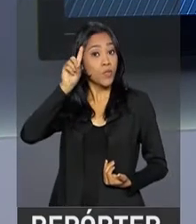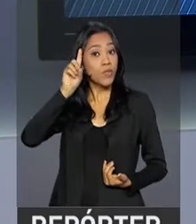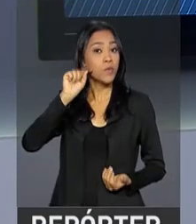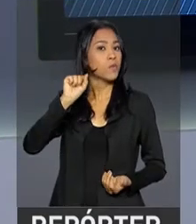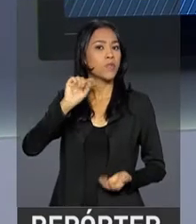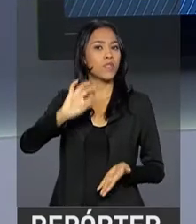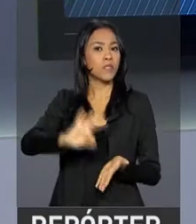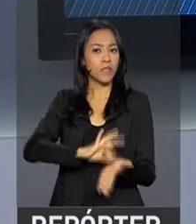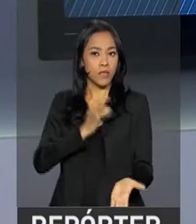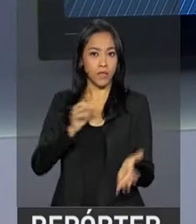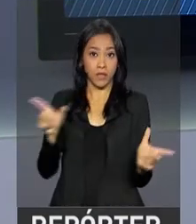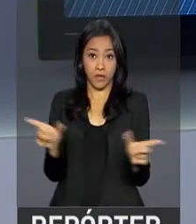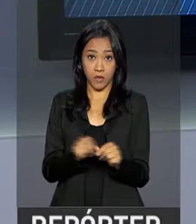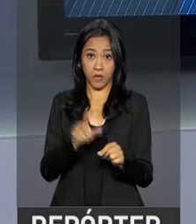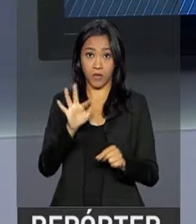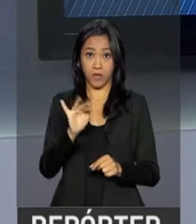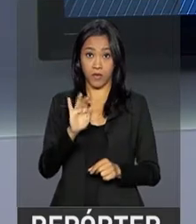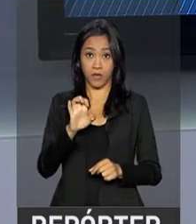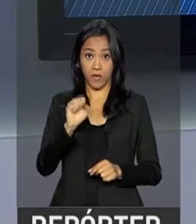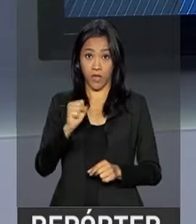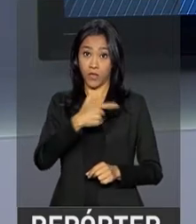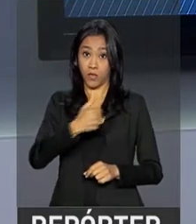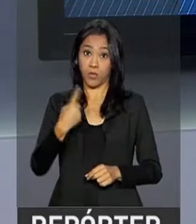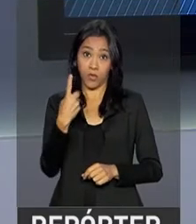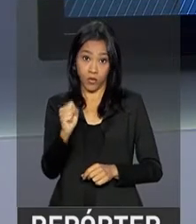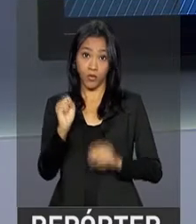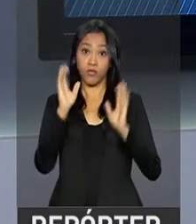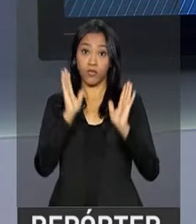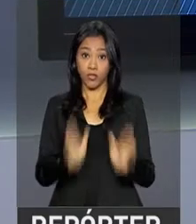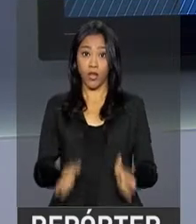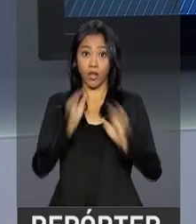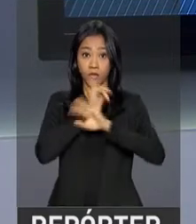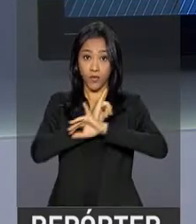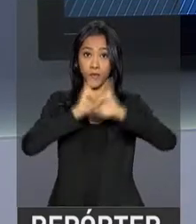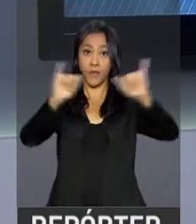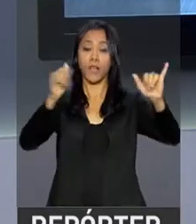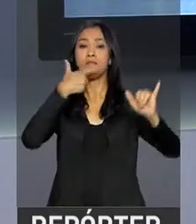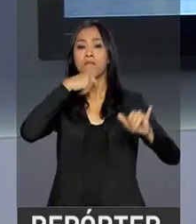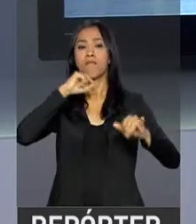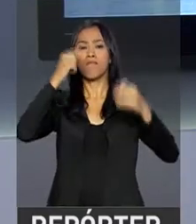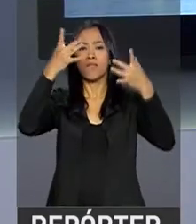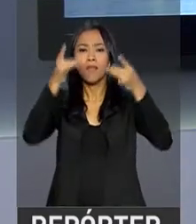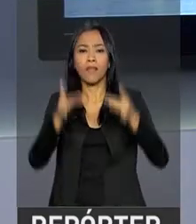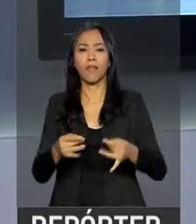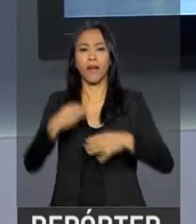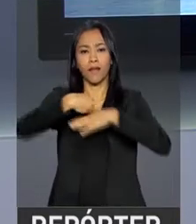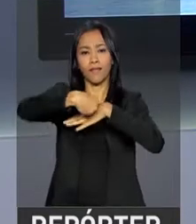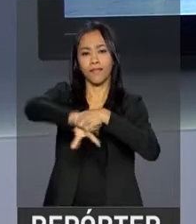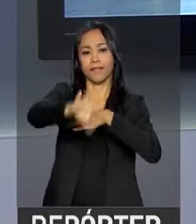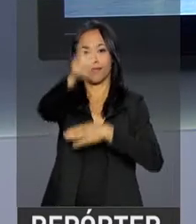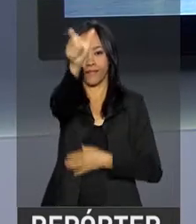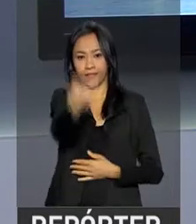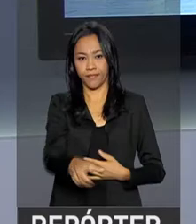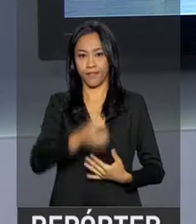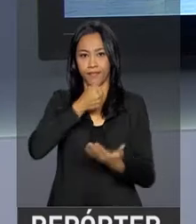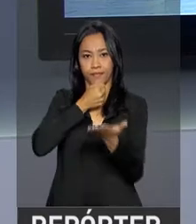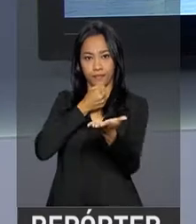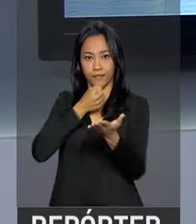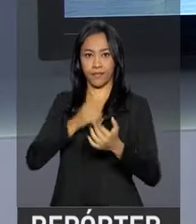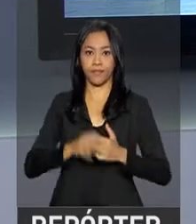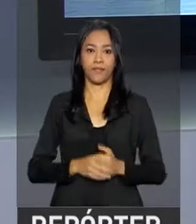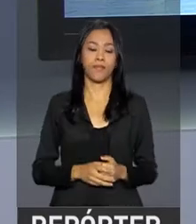2018 foram divulgadas quem traz mais informações para a gente é o repórter nem pereira lá é com você